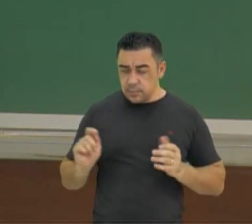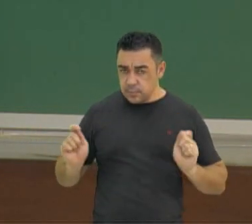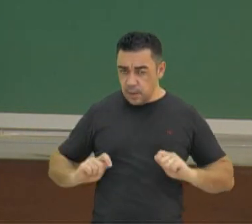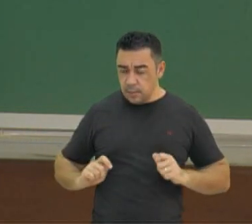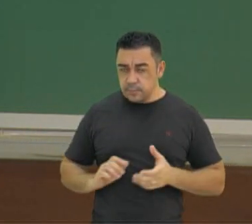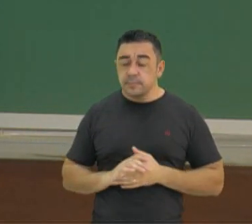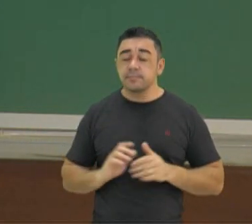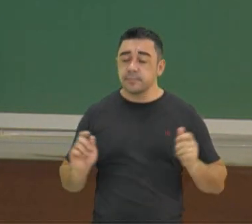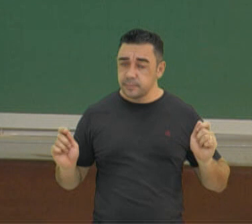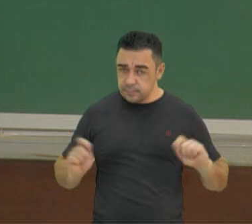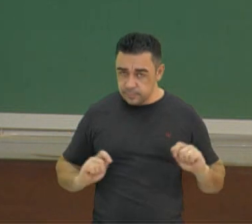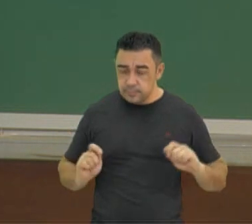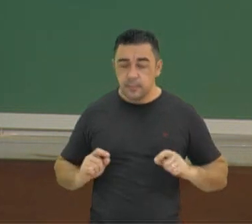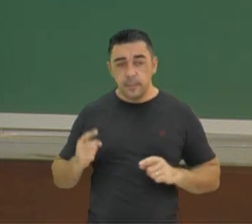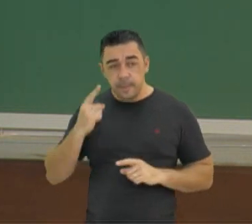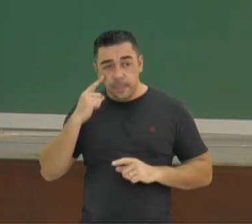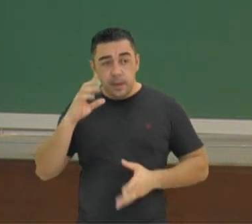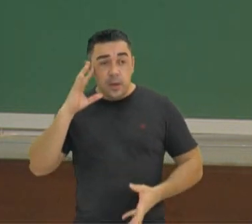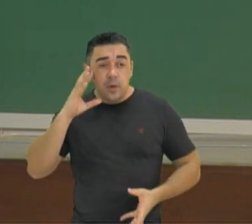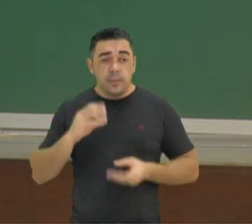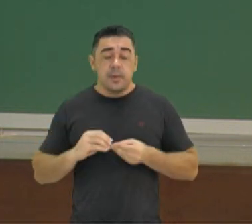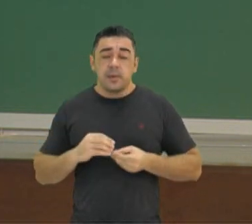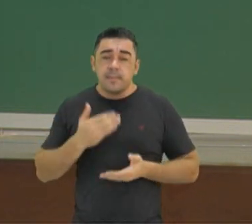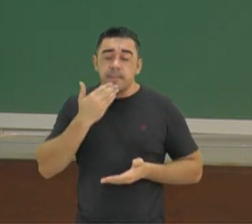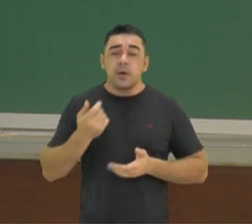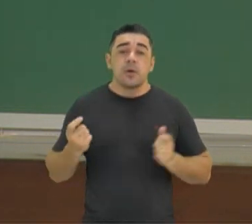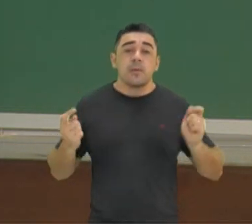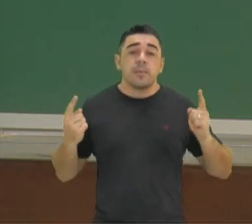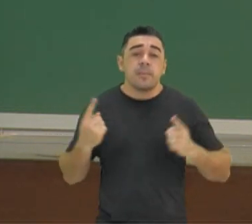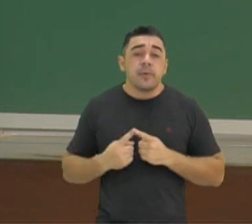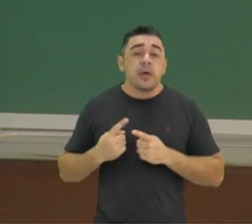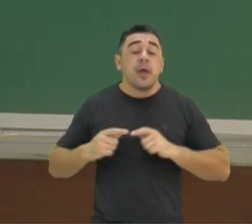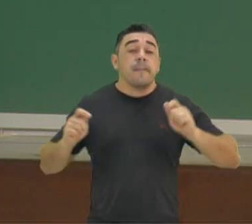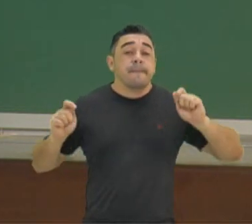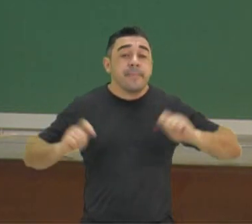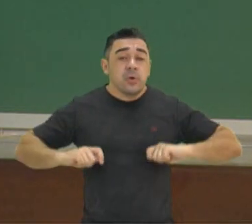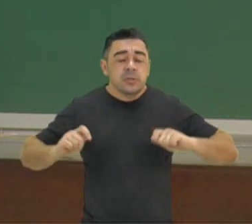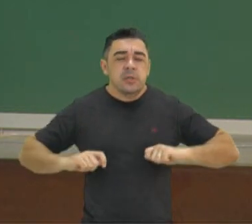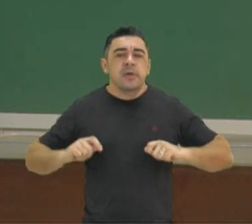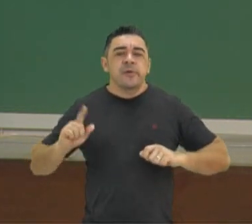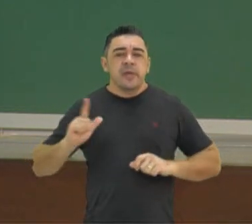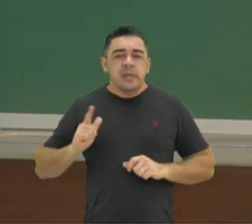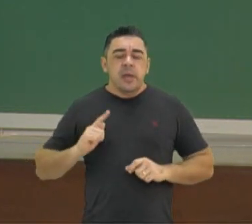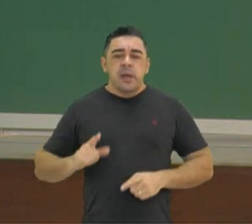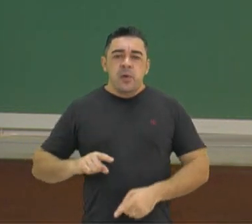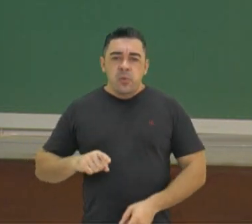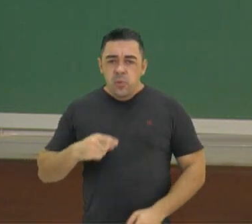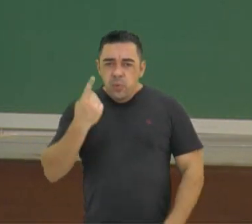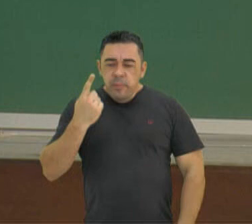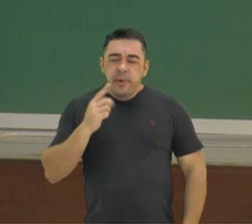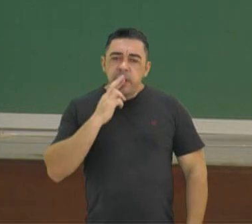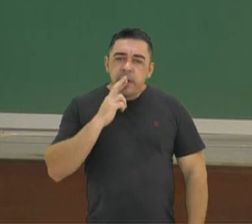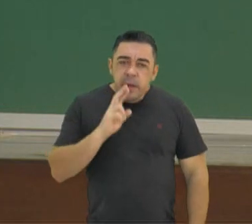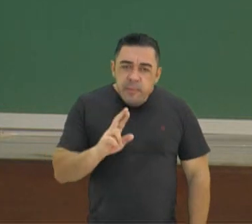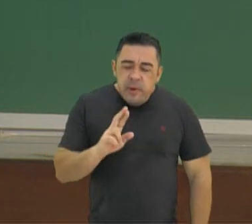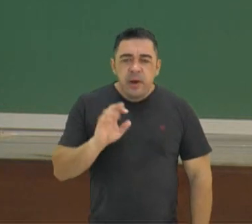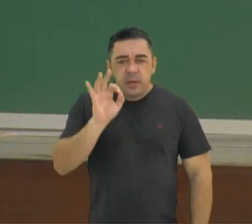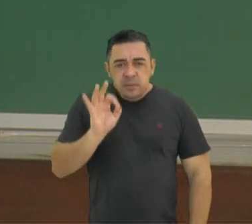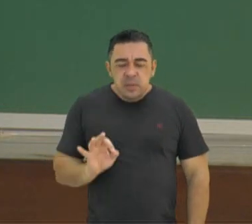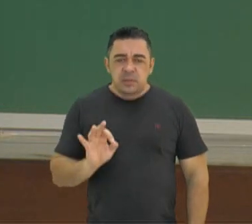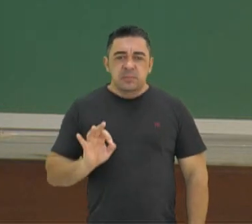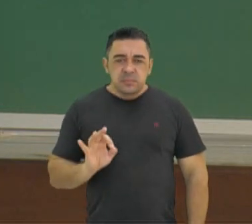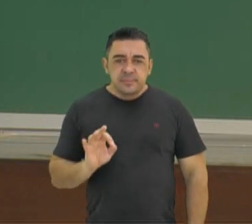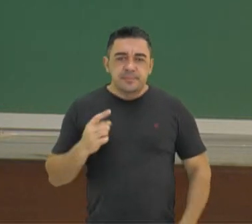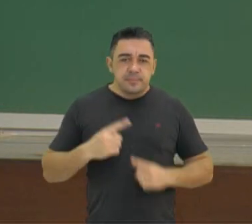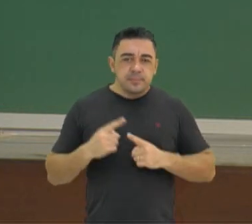dele? Tem. Então, a gente vai entender melhor por que ele é possível e determinado, que ele tem apenas uma única solução através